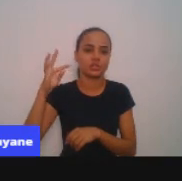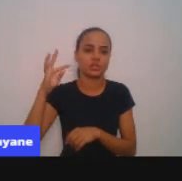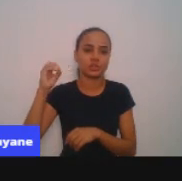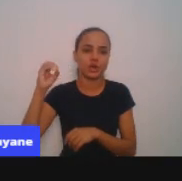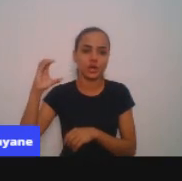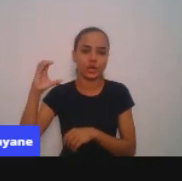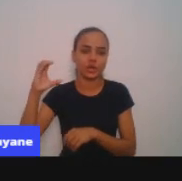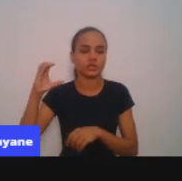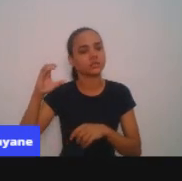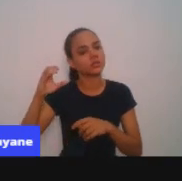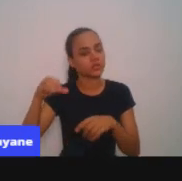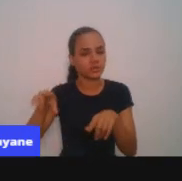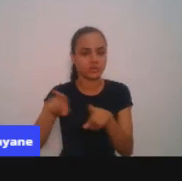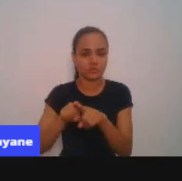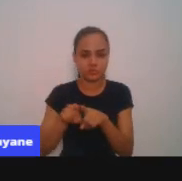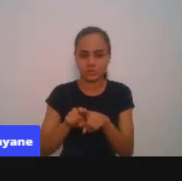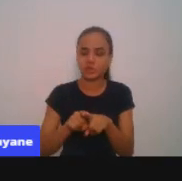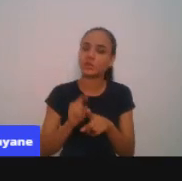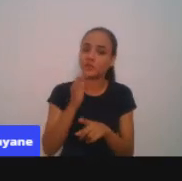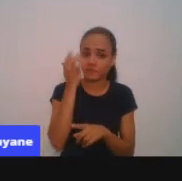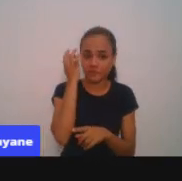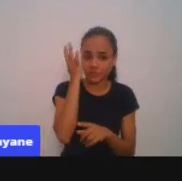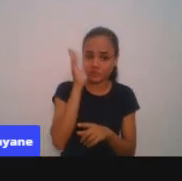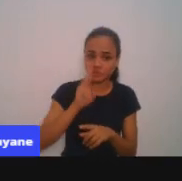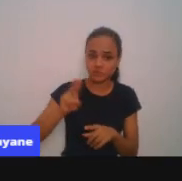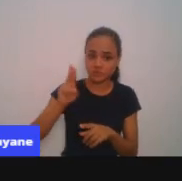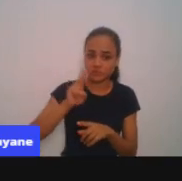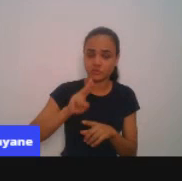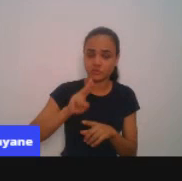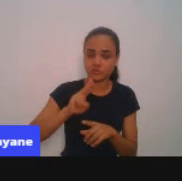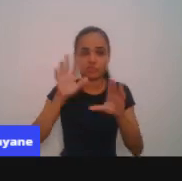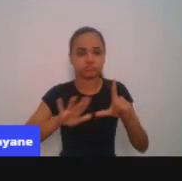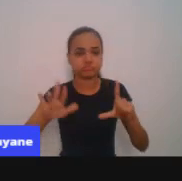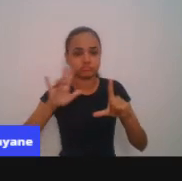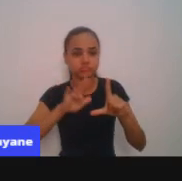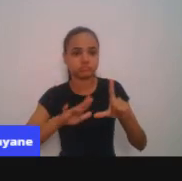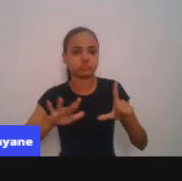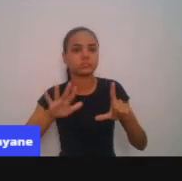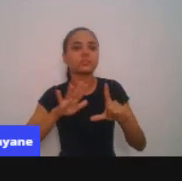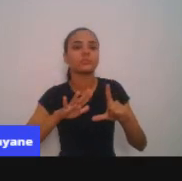nessas plataformas, nessas redes sociais. Pode passar para o próximo.